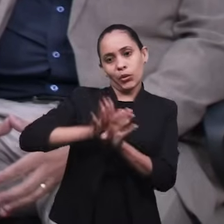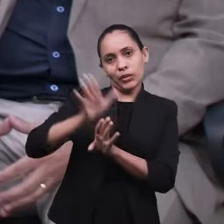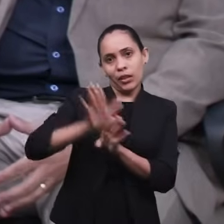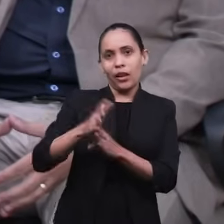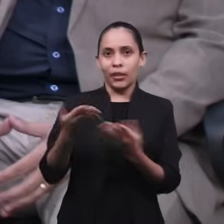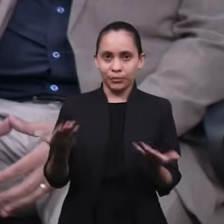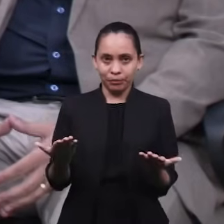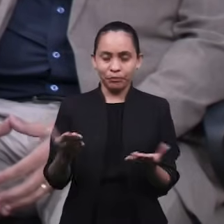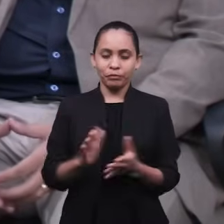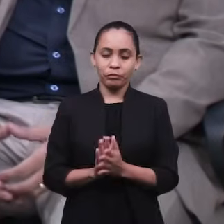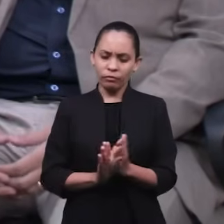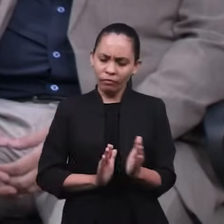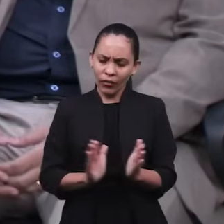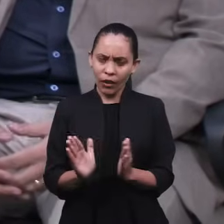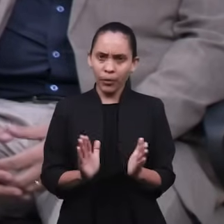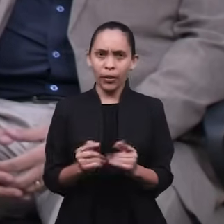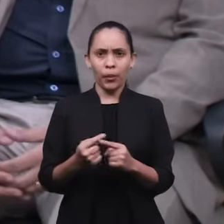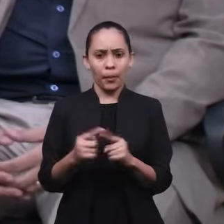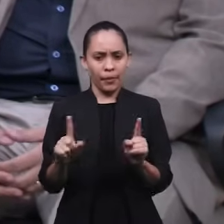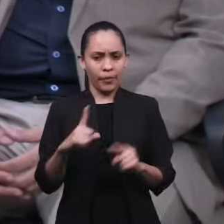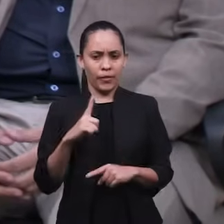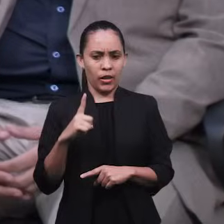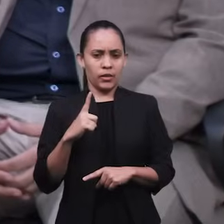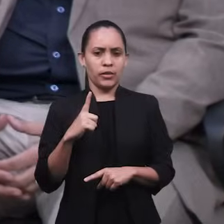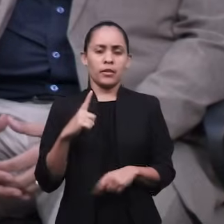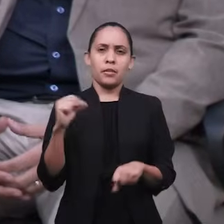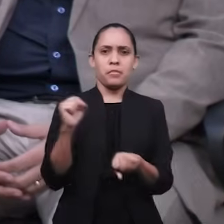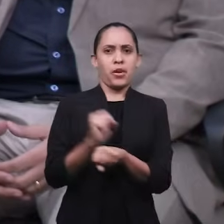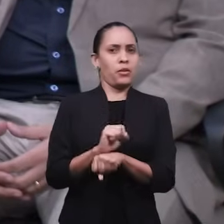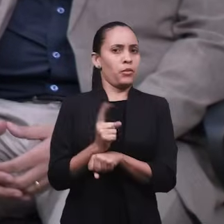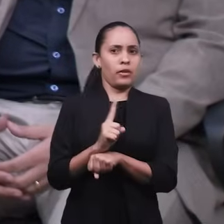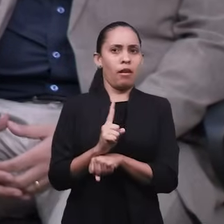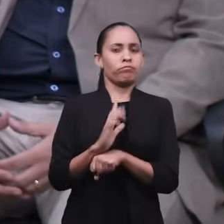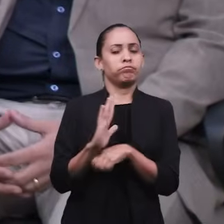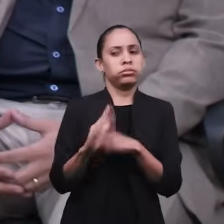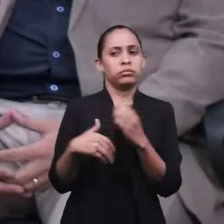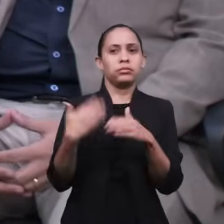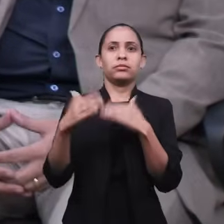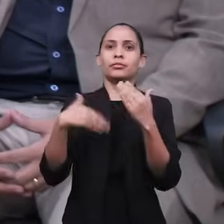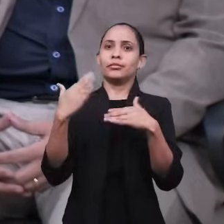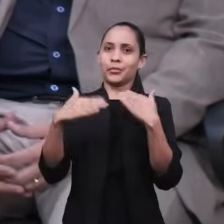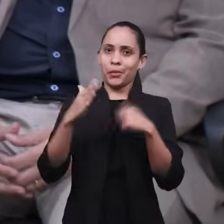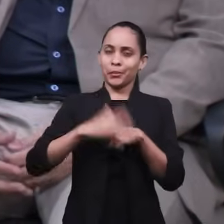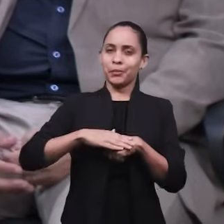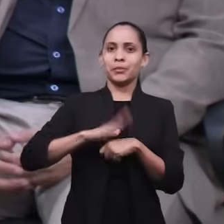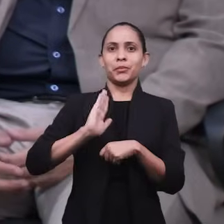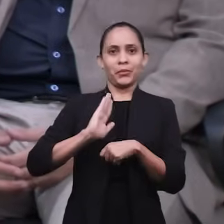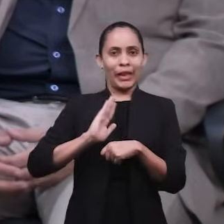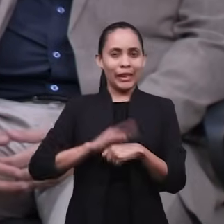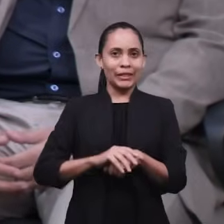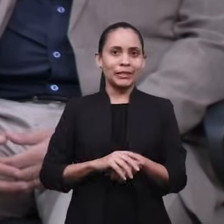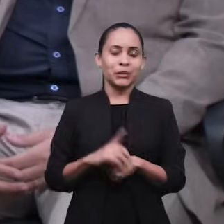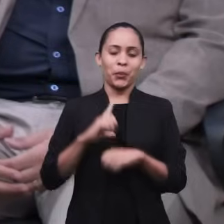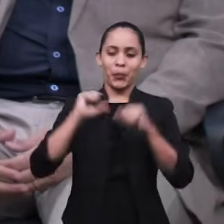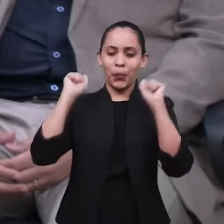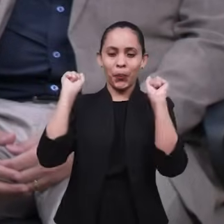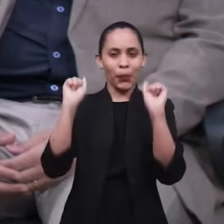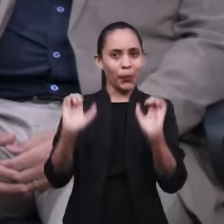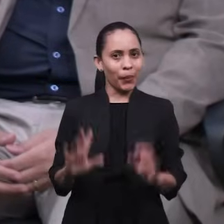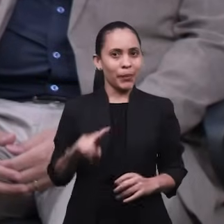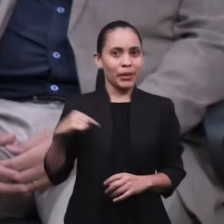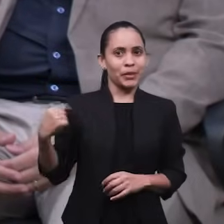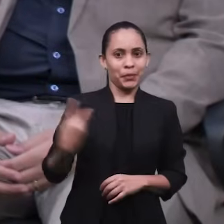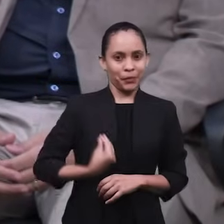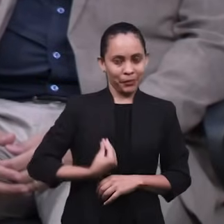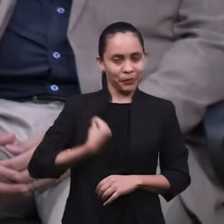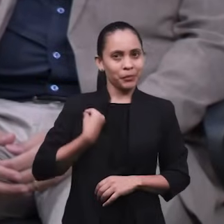período, mas a produção ela não parou, né? Aliás, ela cresceu muito e foi uma bênção para